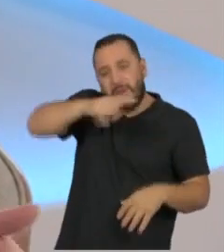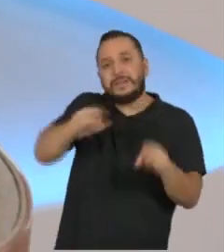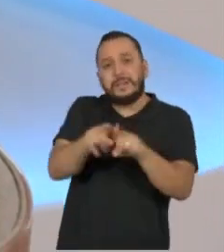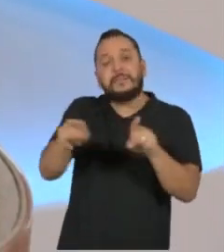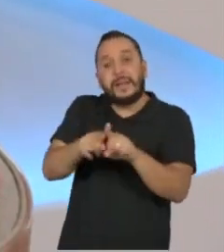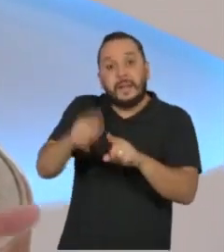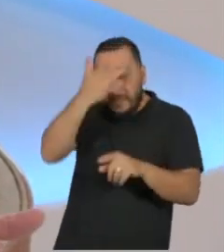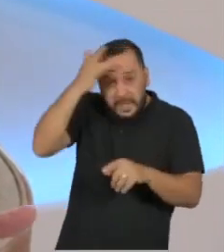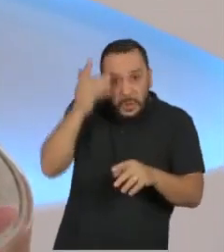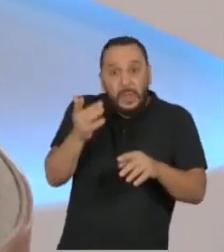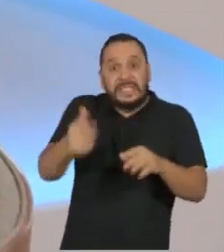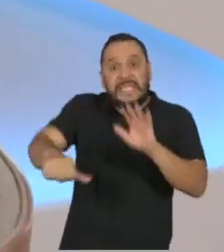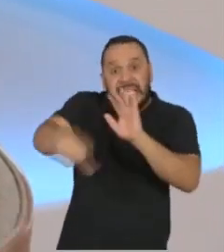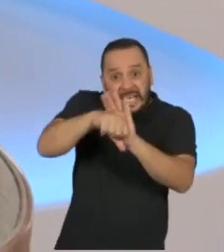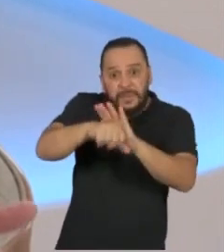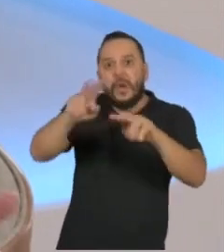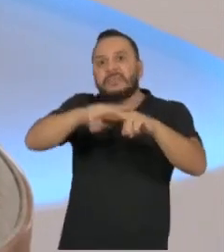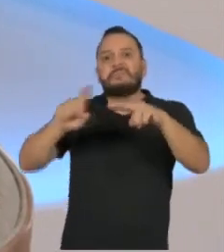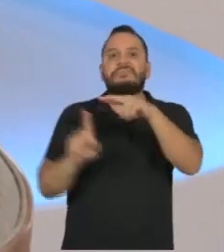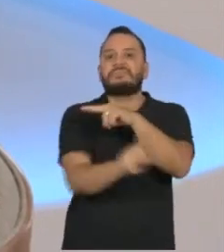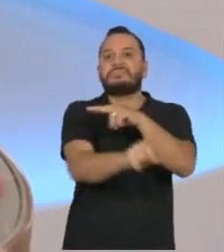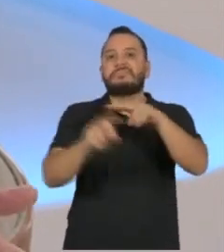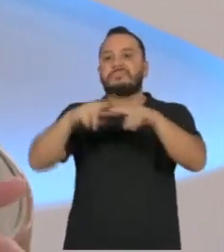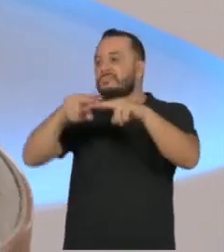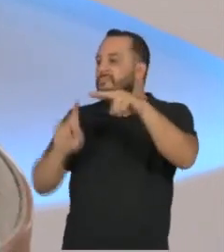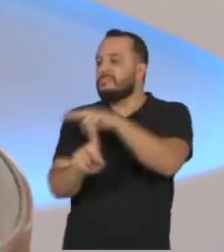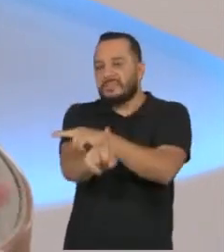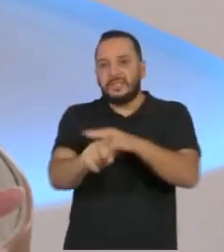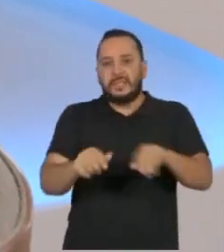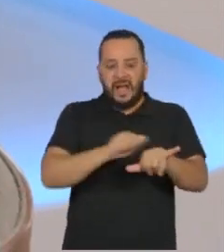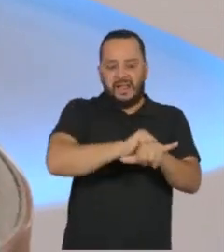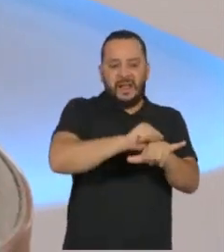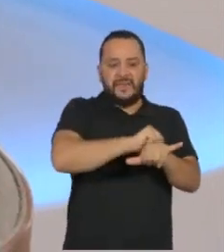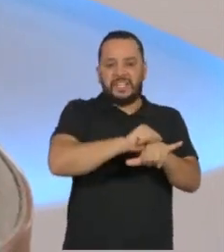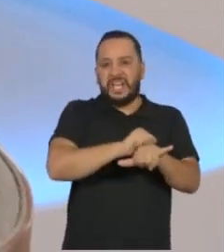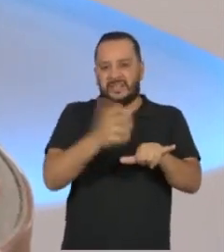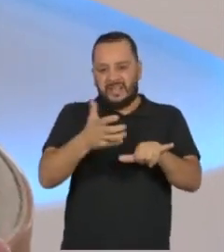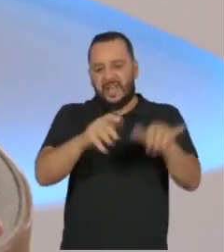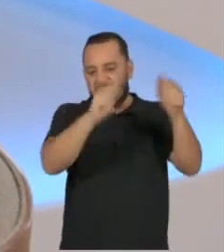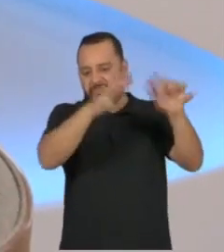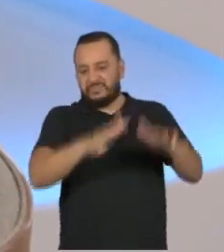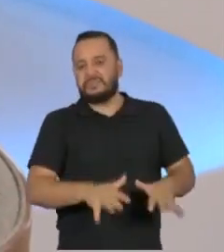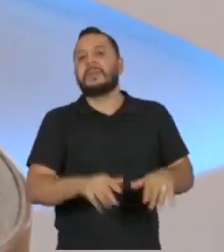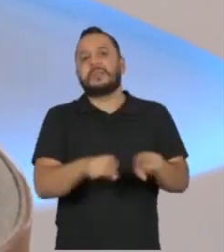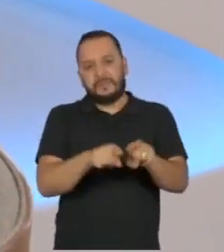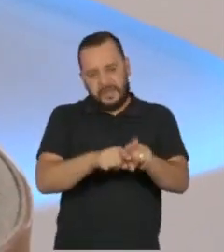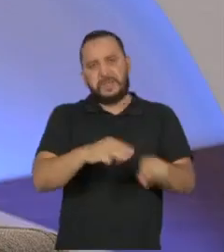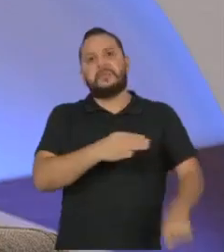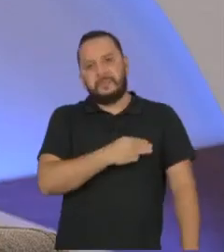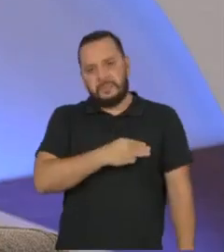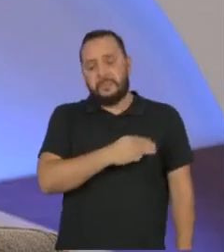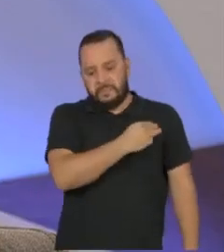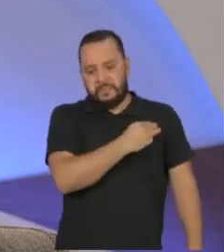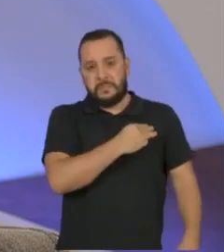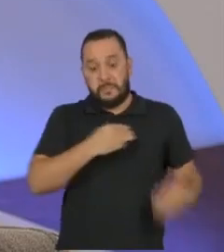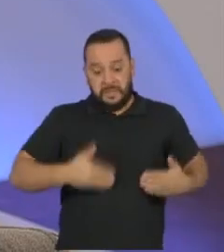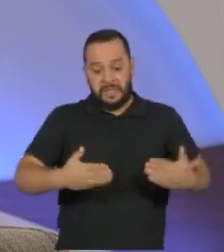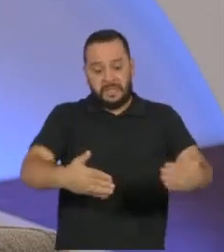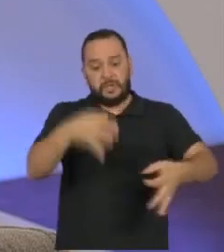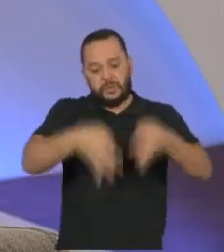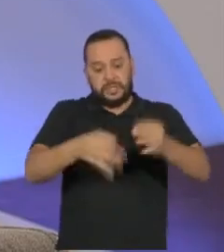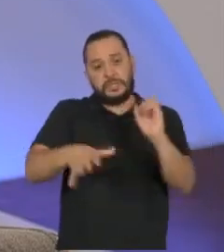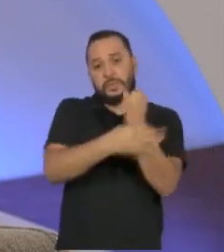por corrupção e, principalmente, enfraquecer politicamente o Ministério da Justiça e Segurança Pública. Moro